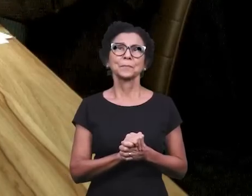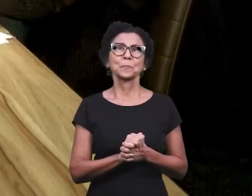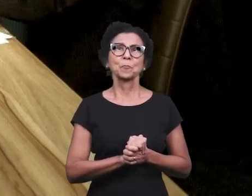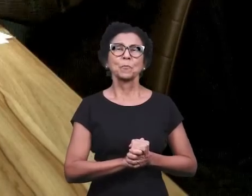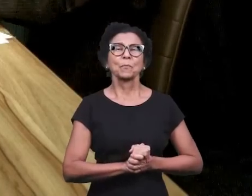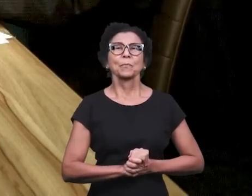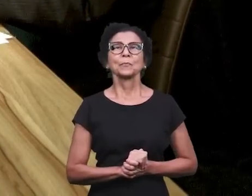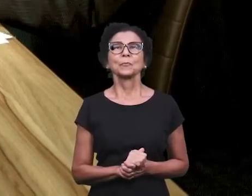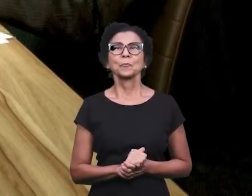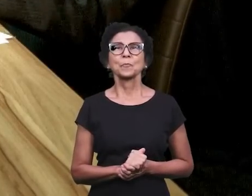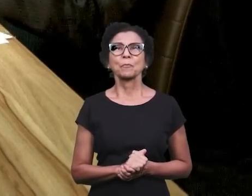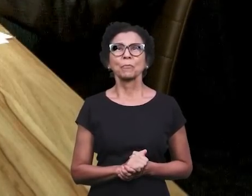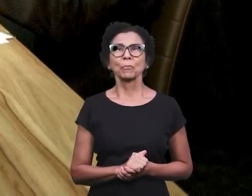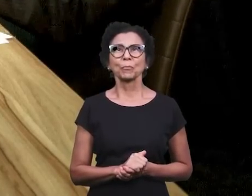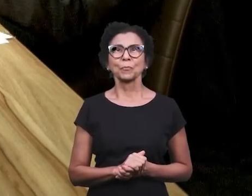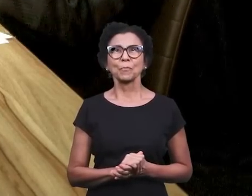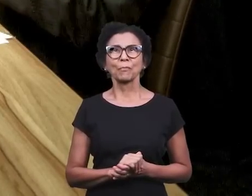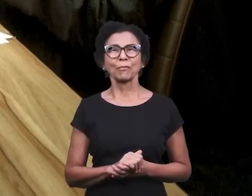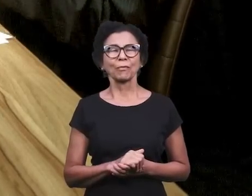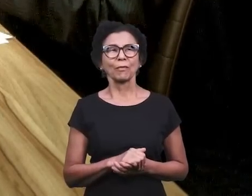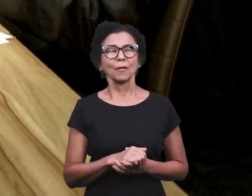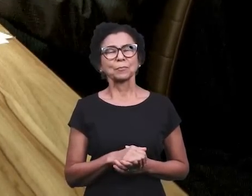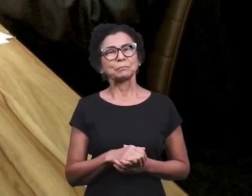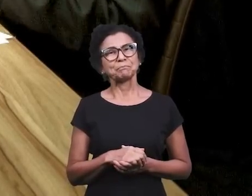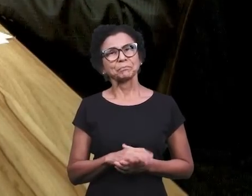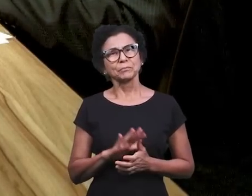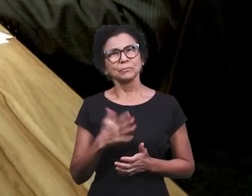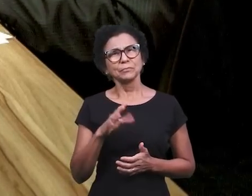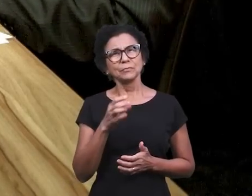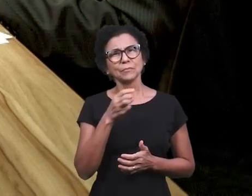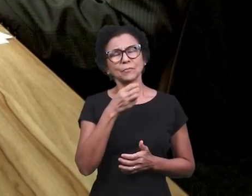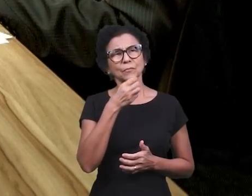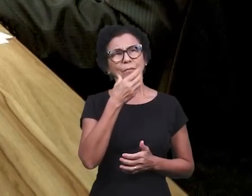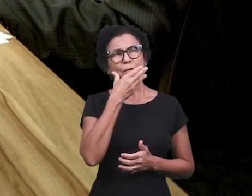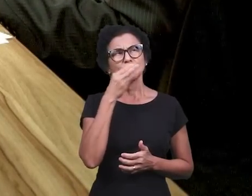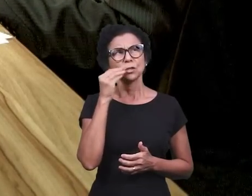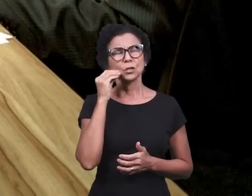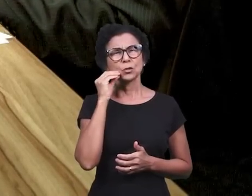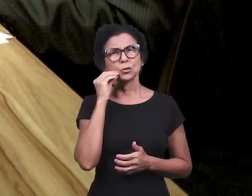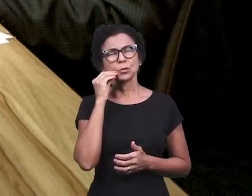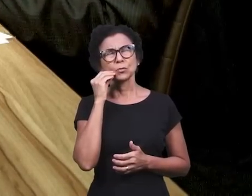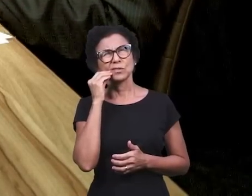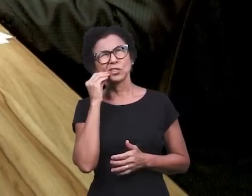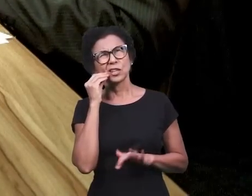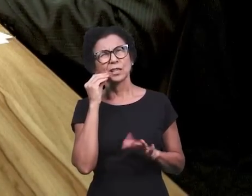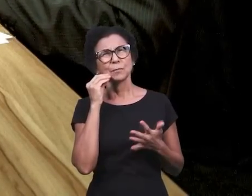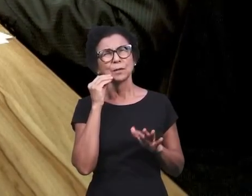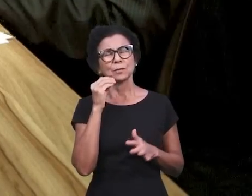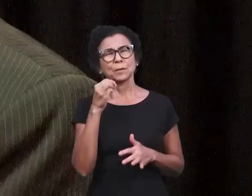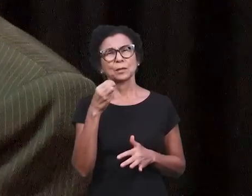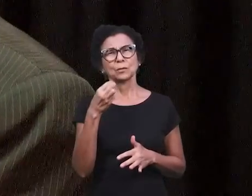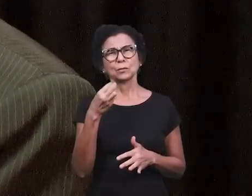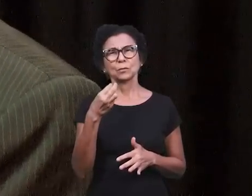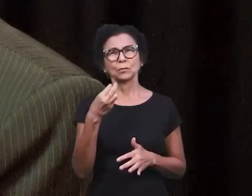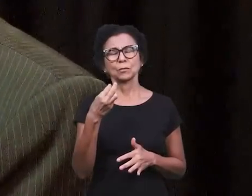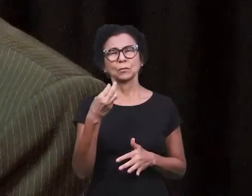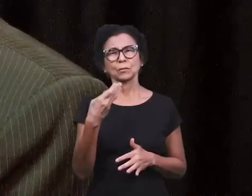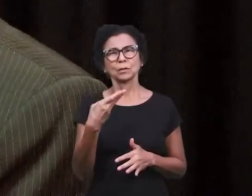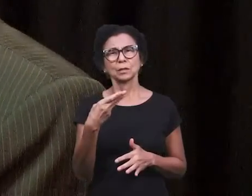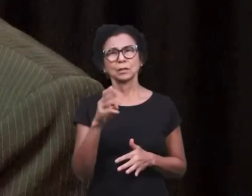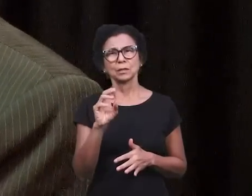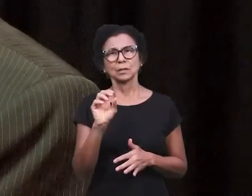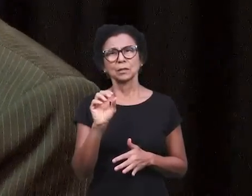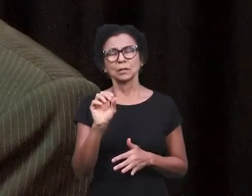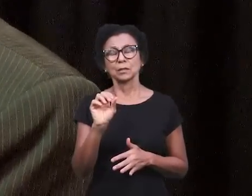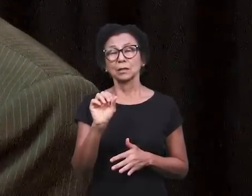Aham. Eu estava mais ou menos nesse nível aí. E o Senhor deu essa experiência.